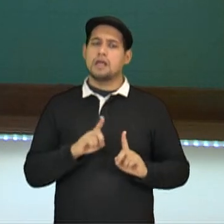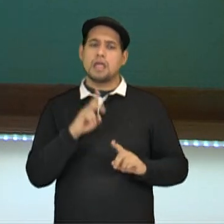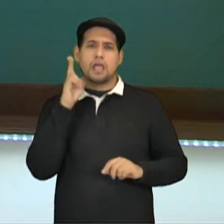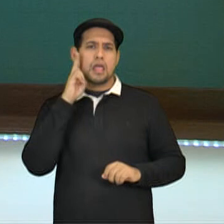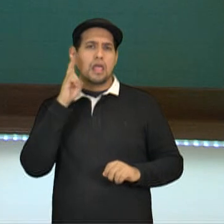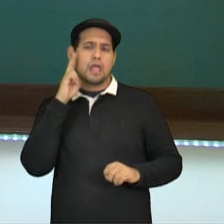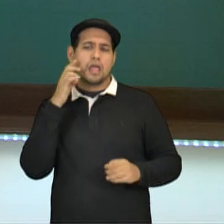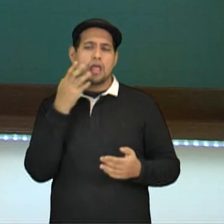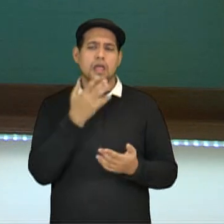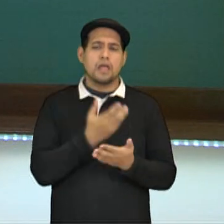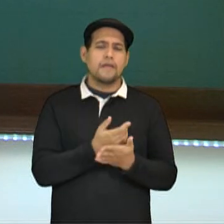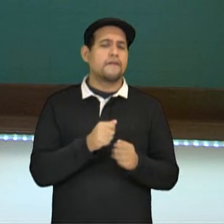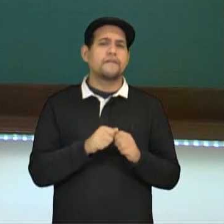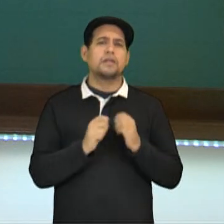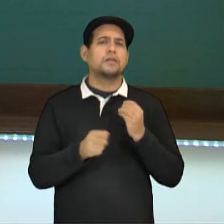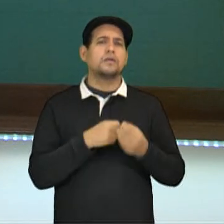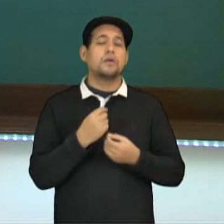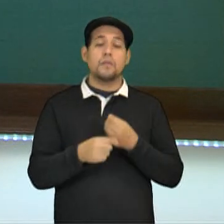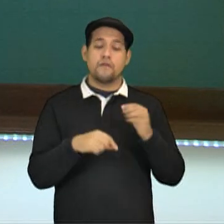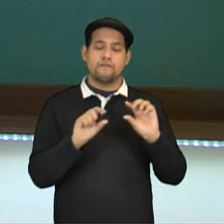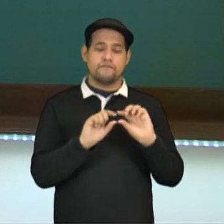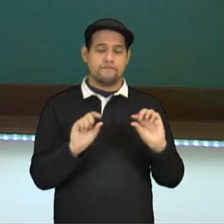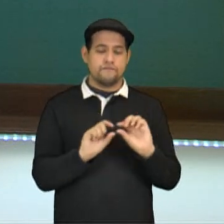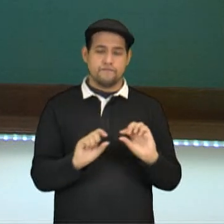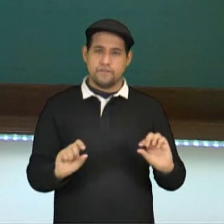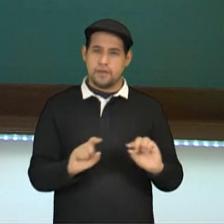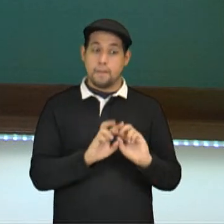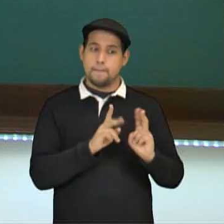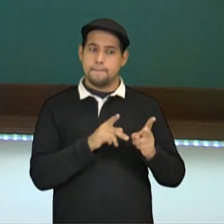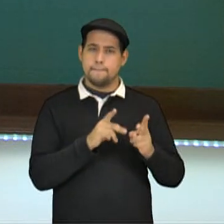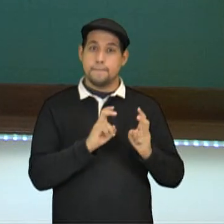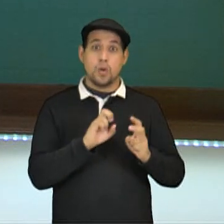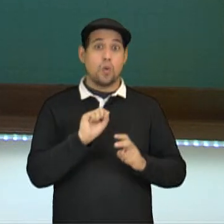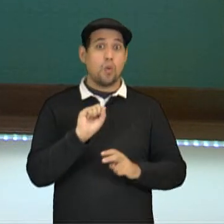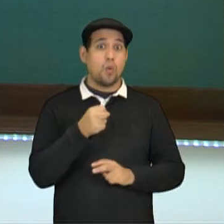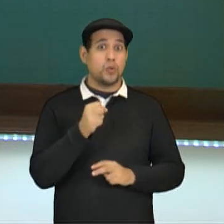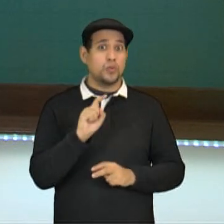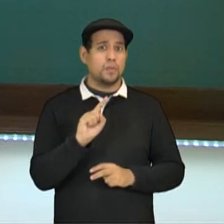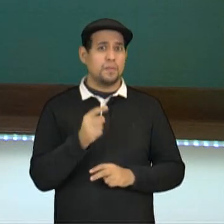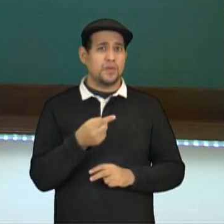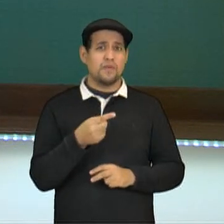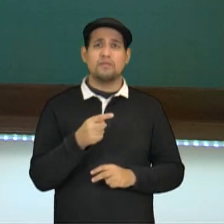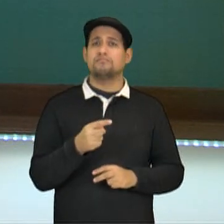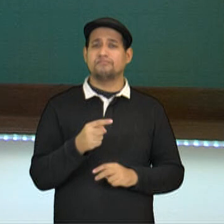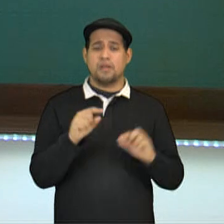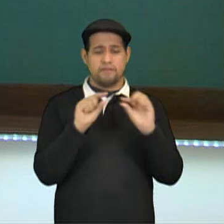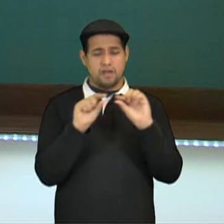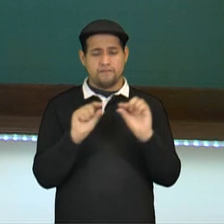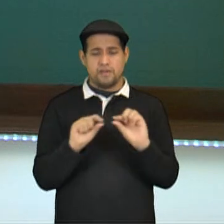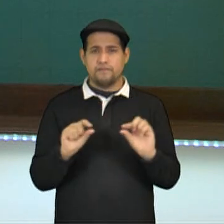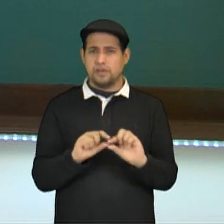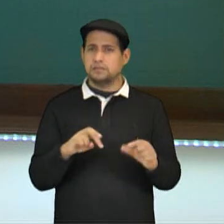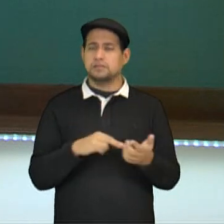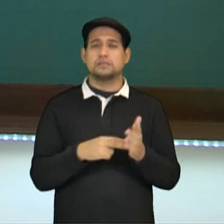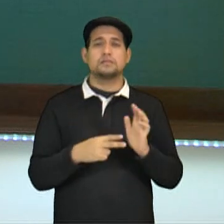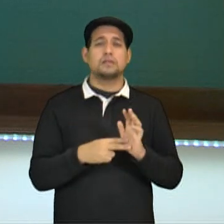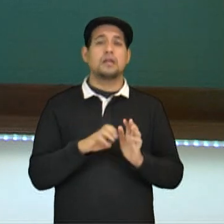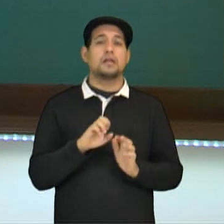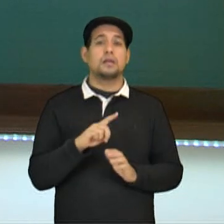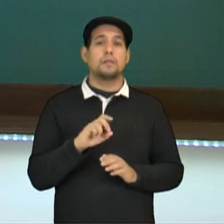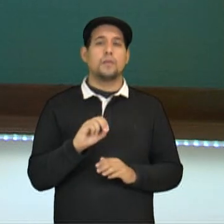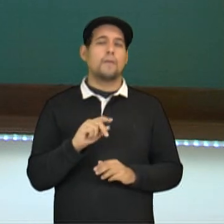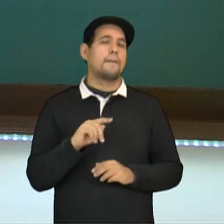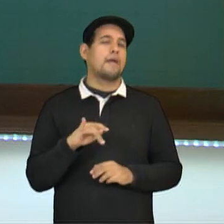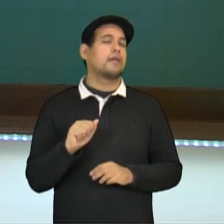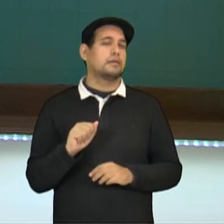história ela é feita através de versos, e perceba, com mais de 8.000 versos. Então, isso é uma epopeia, é um